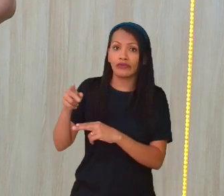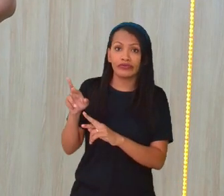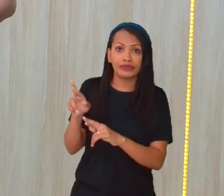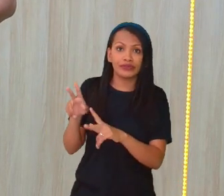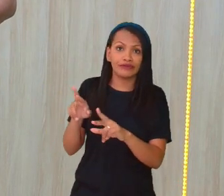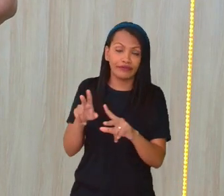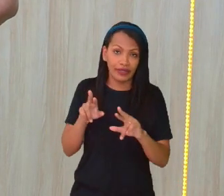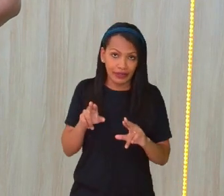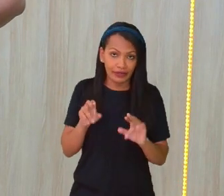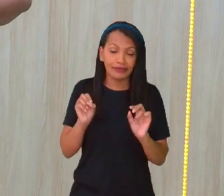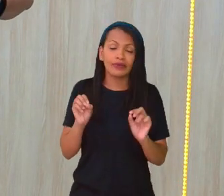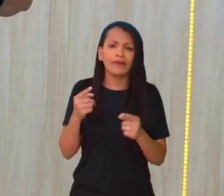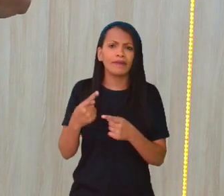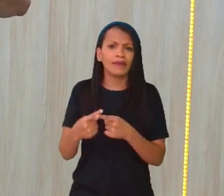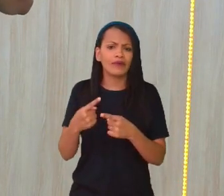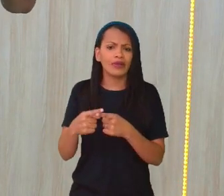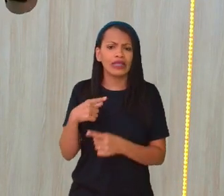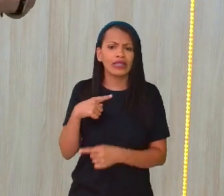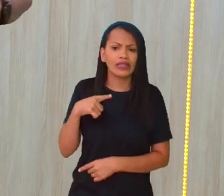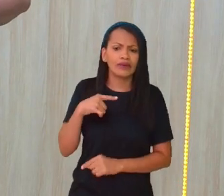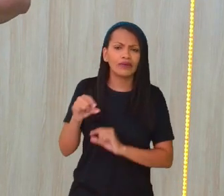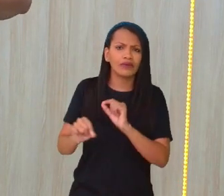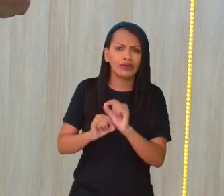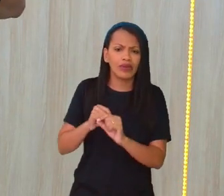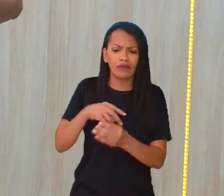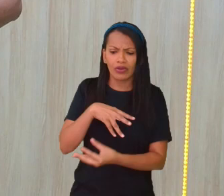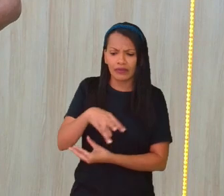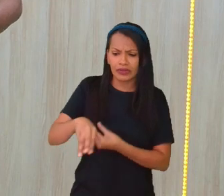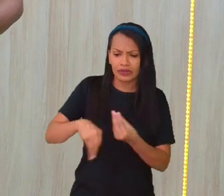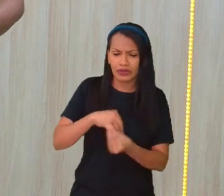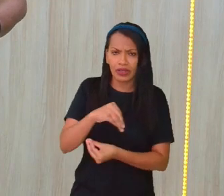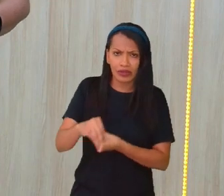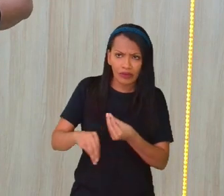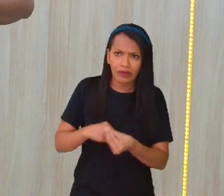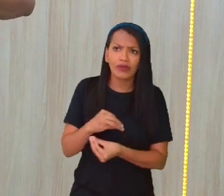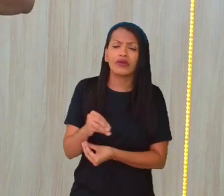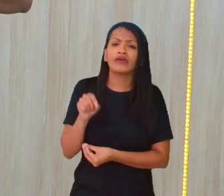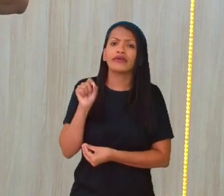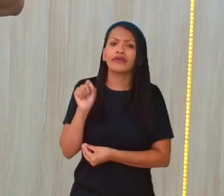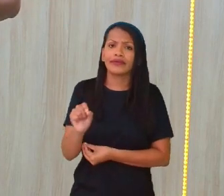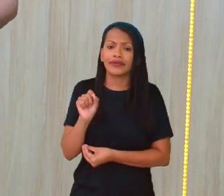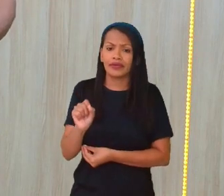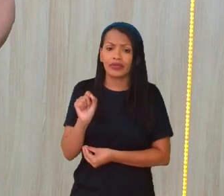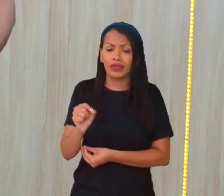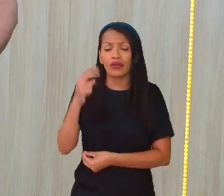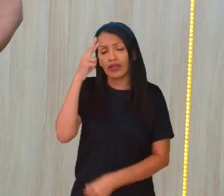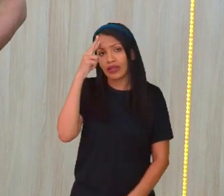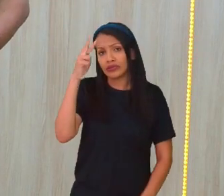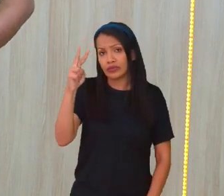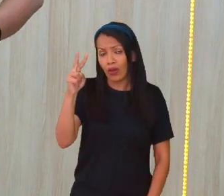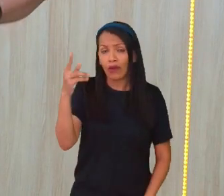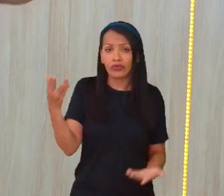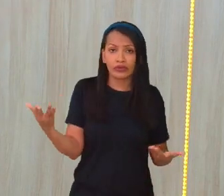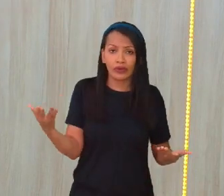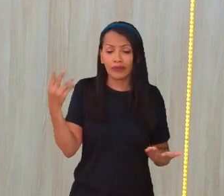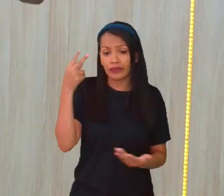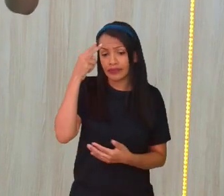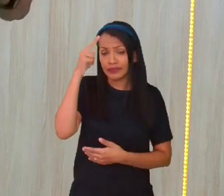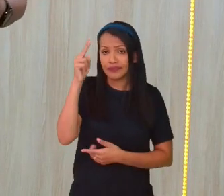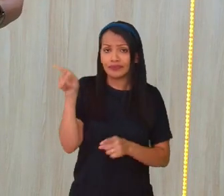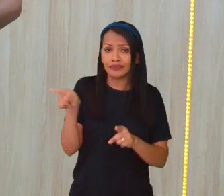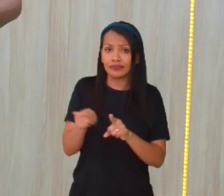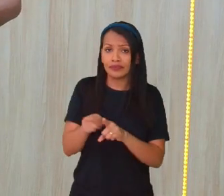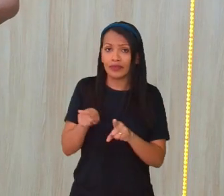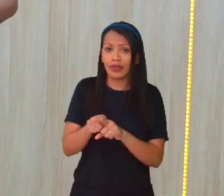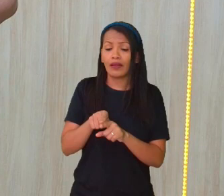diferenciado, tá? Porque nós temos aí essa miscigenação que se colocou na história, né? E essa